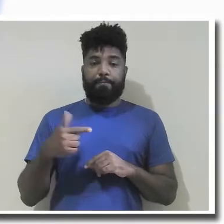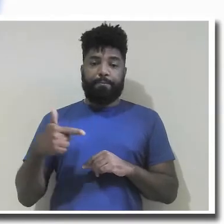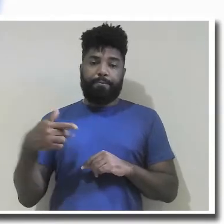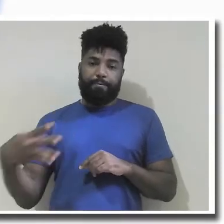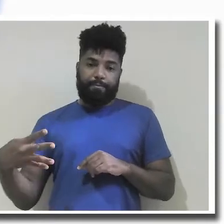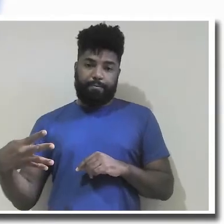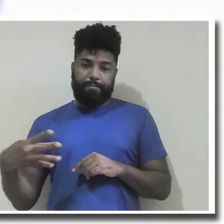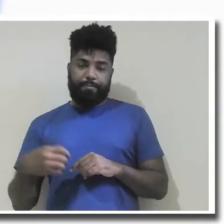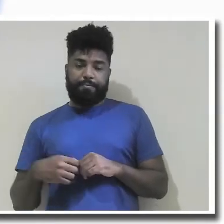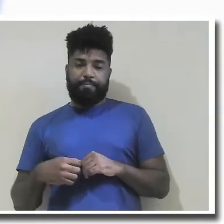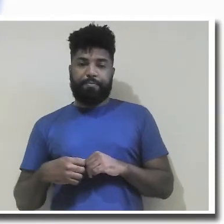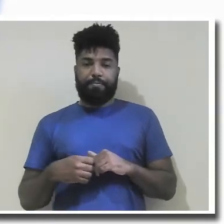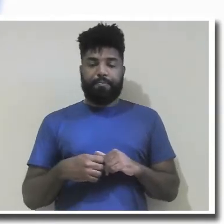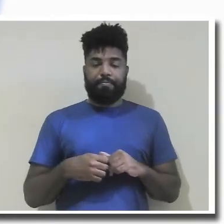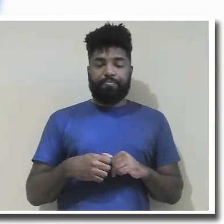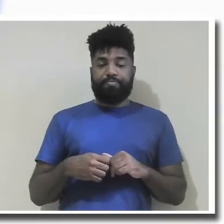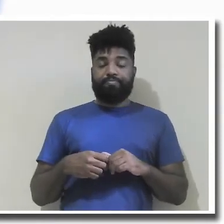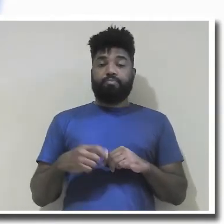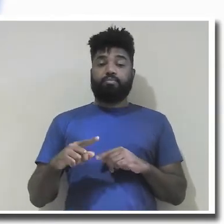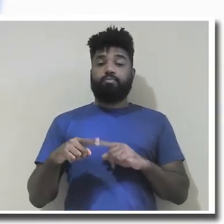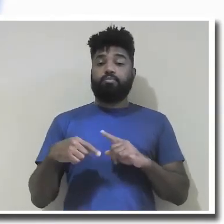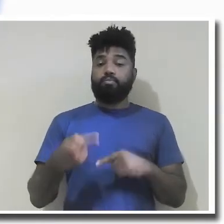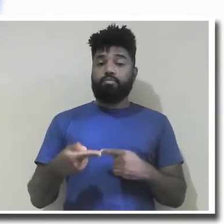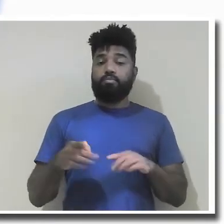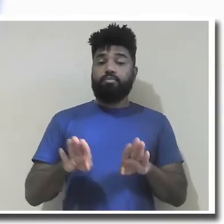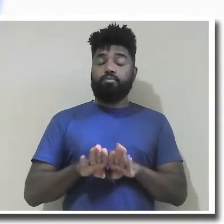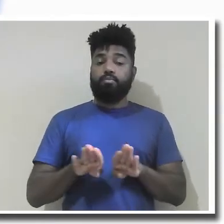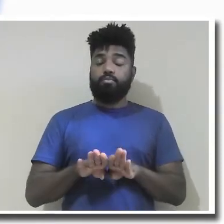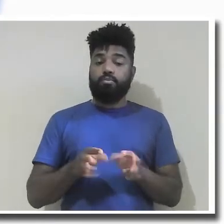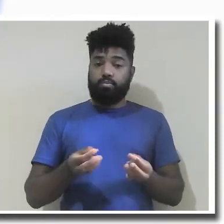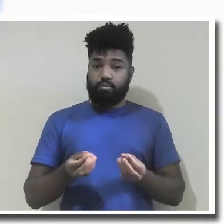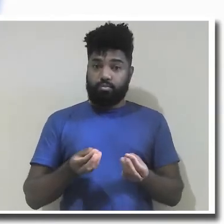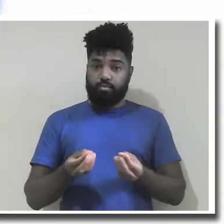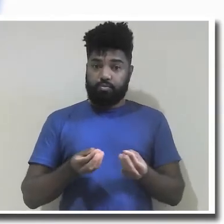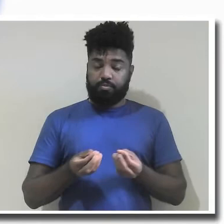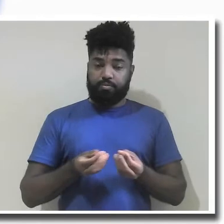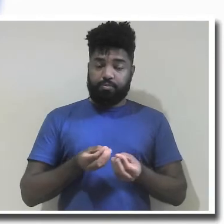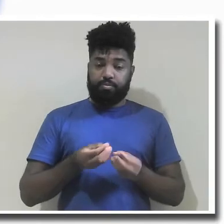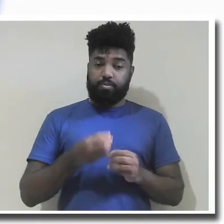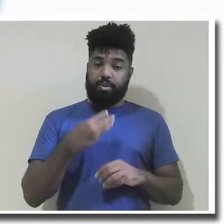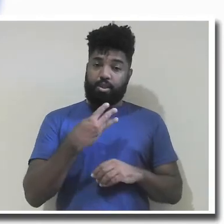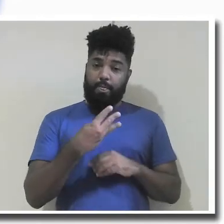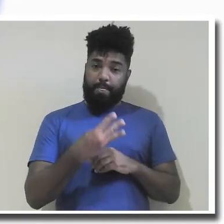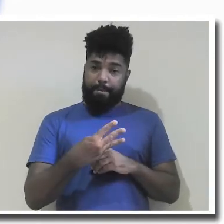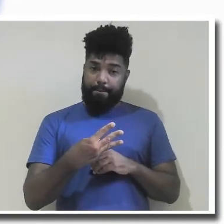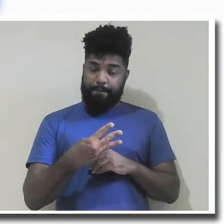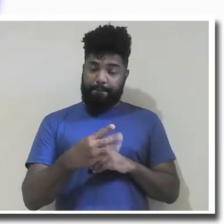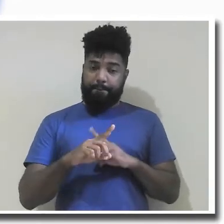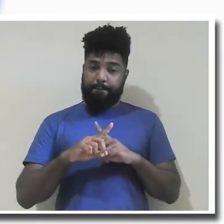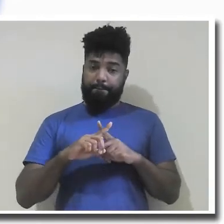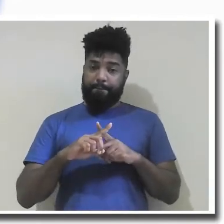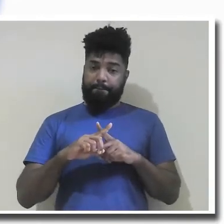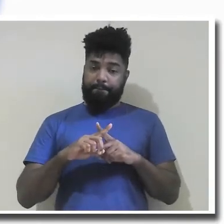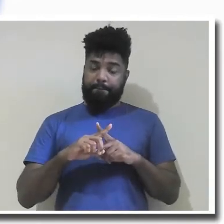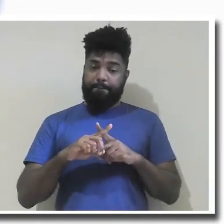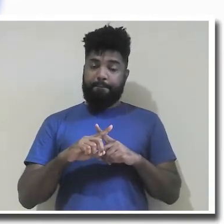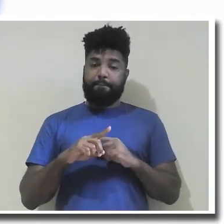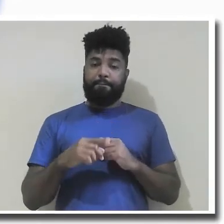24. Assim como eu posso realizar 3